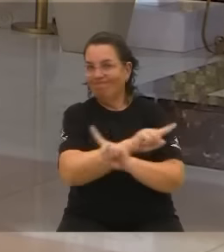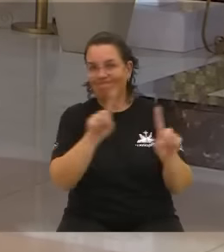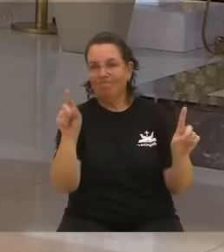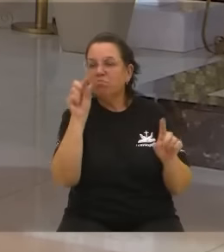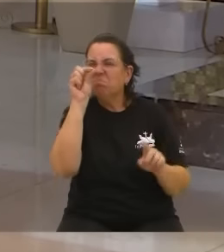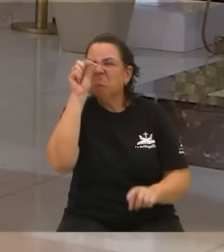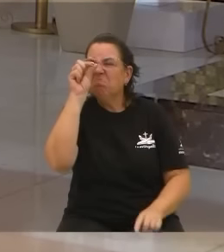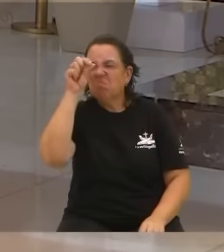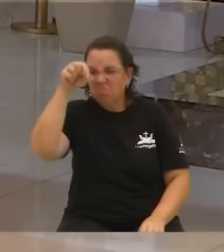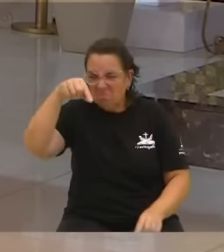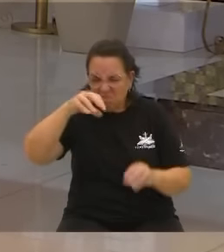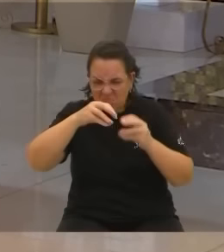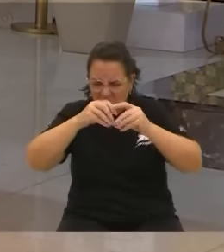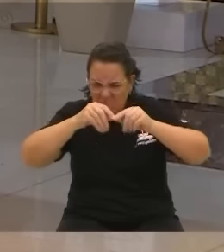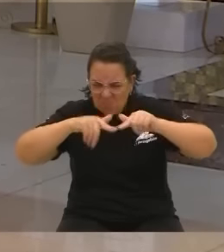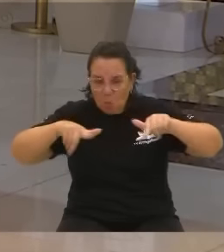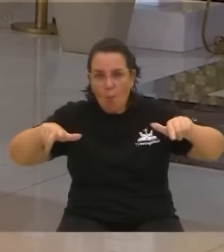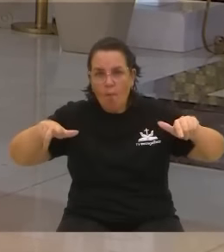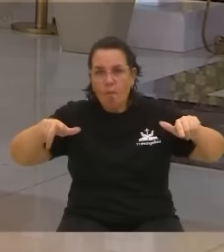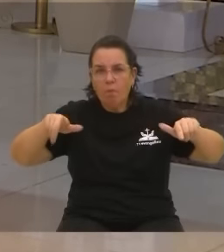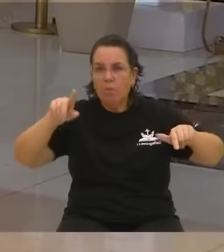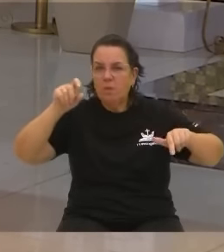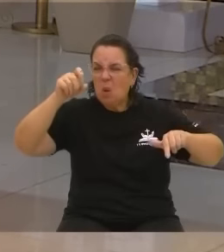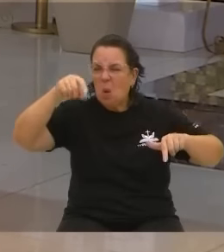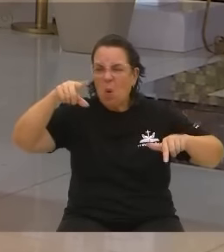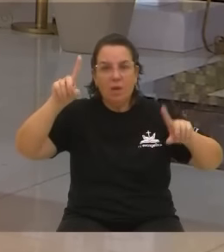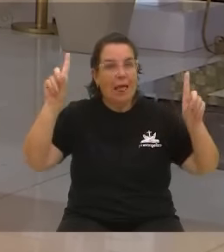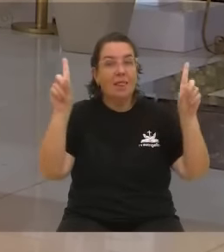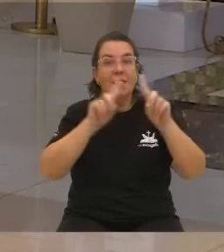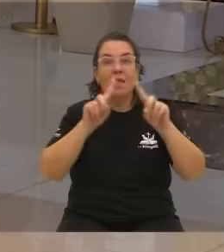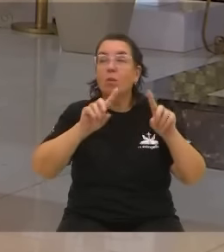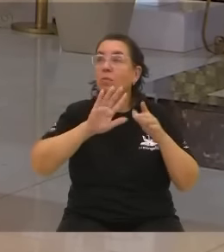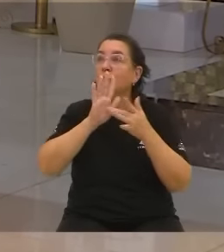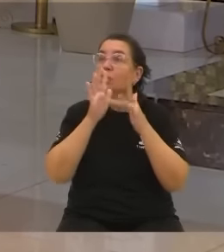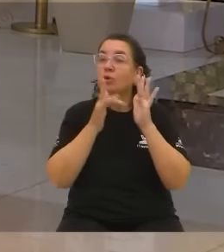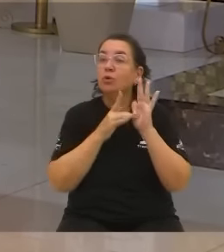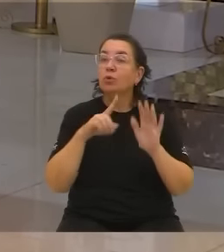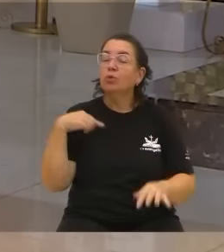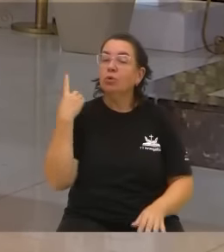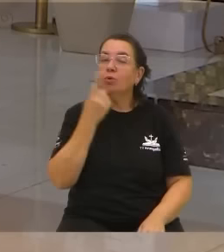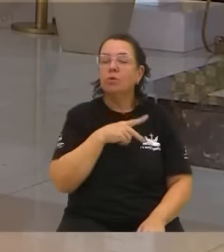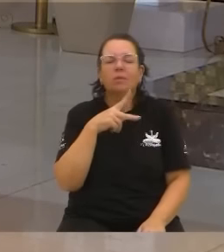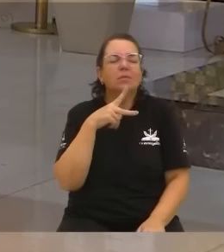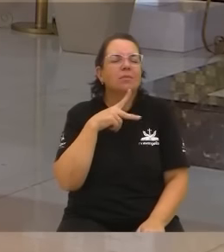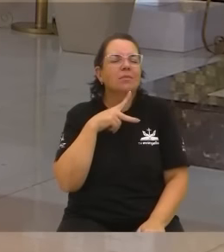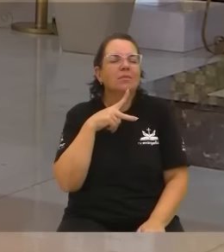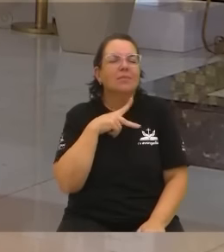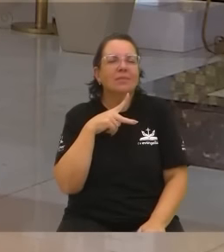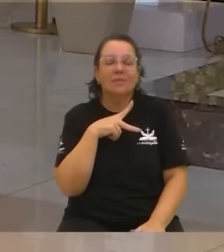de areia no deserto ou uma gota no oceano, não. Para Jesus nós somos particular,